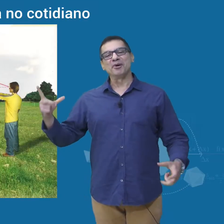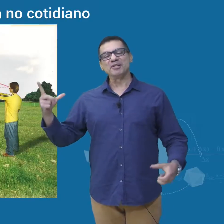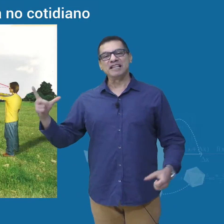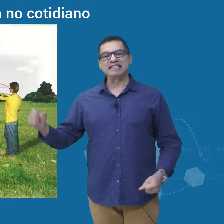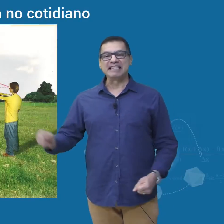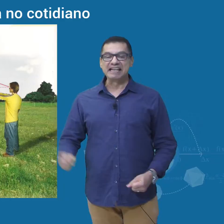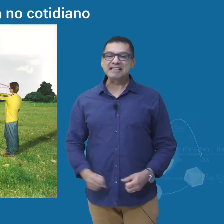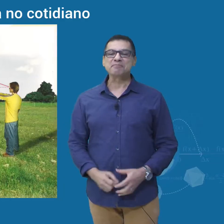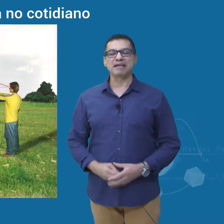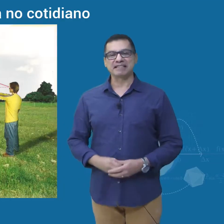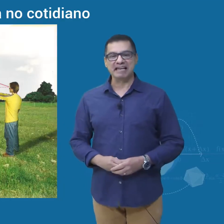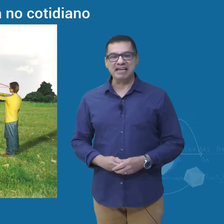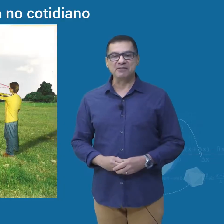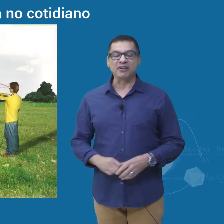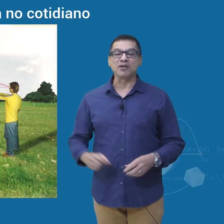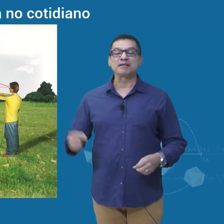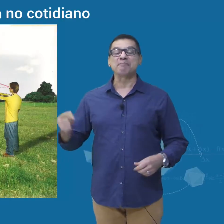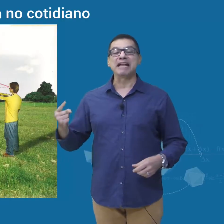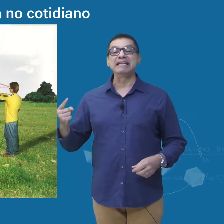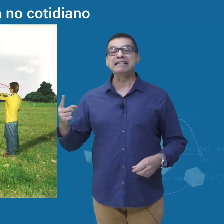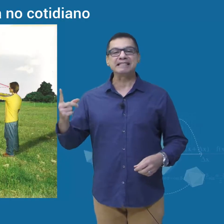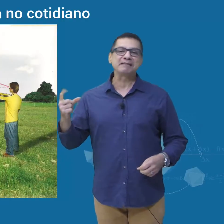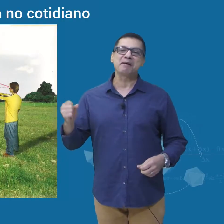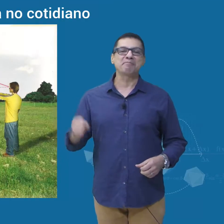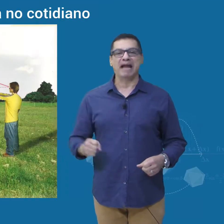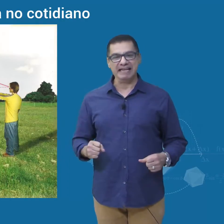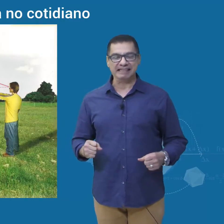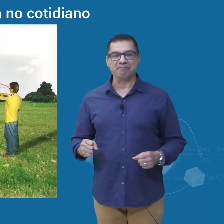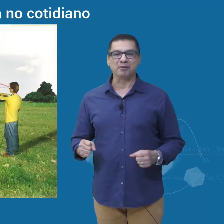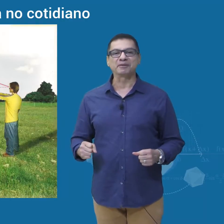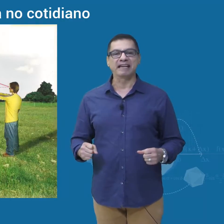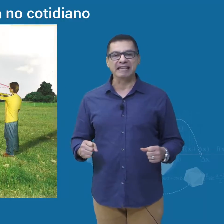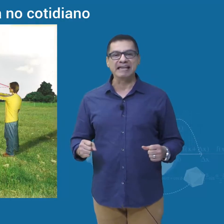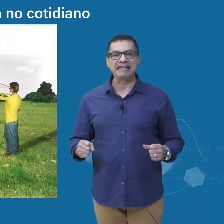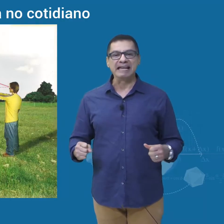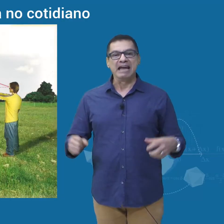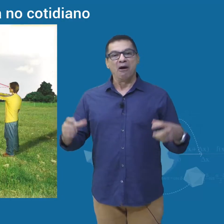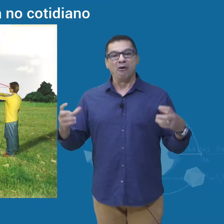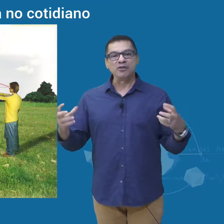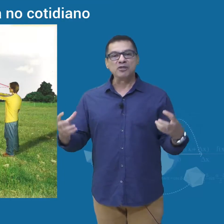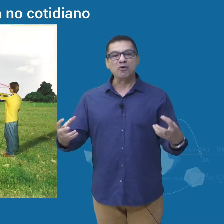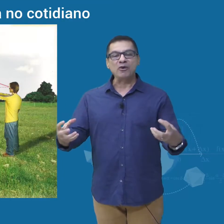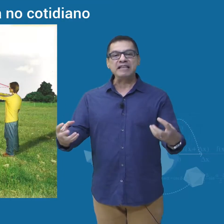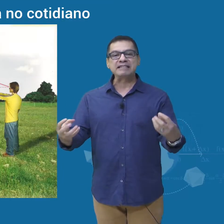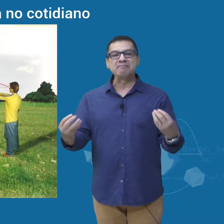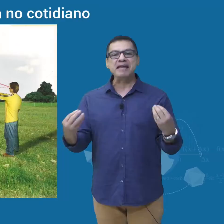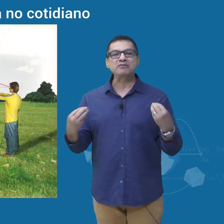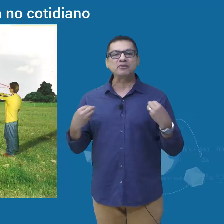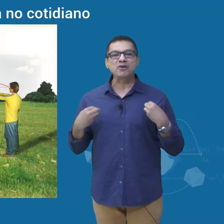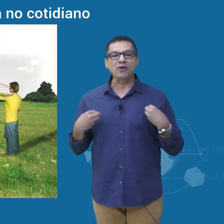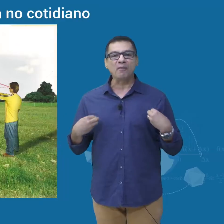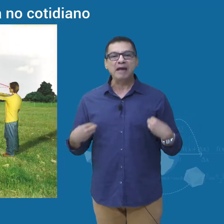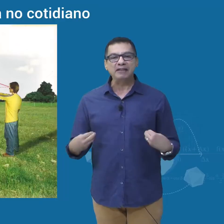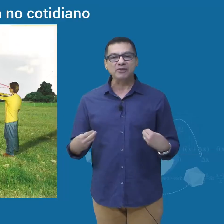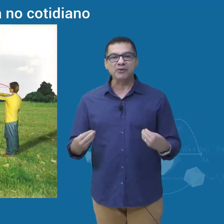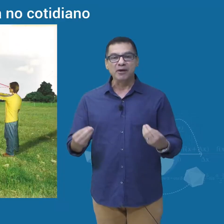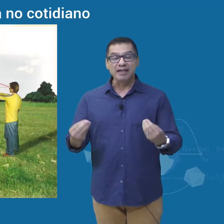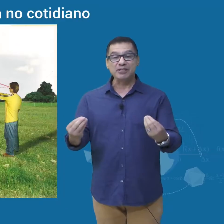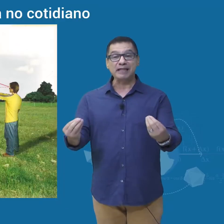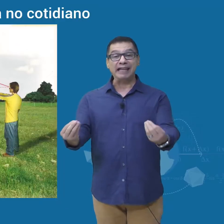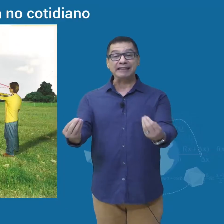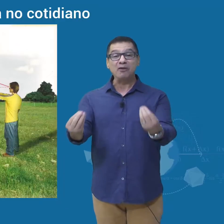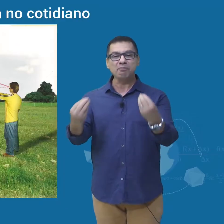E depois desse grande passeio na nossa belíssima praia da Ponta Negra, onde o conhecimento